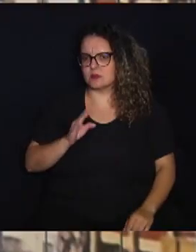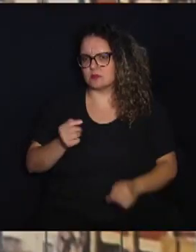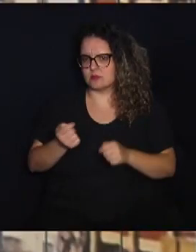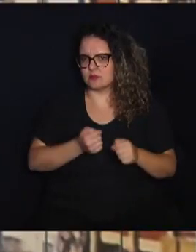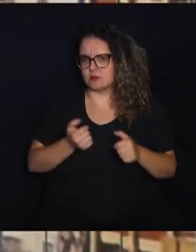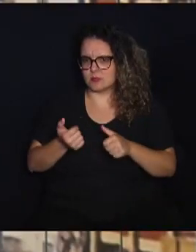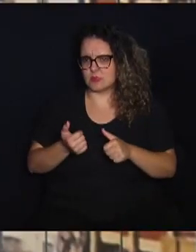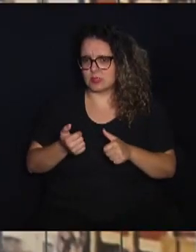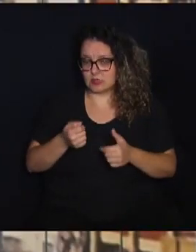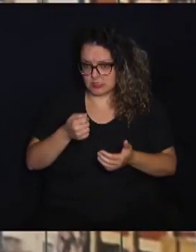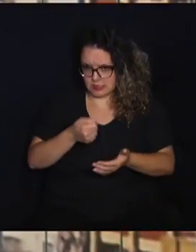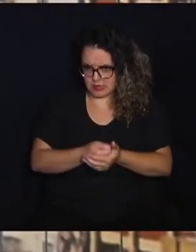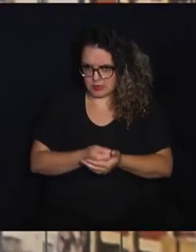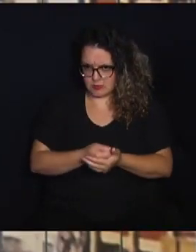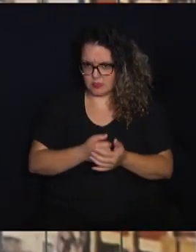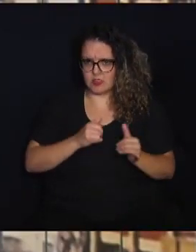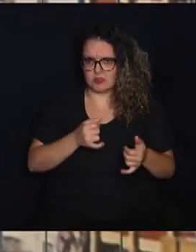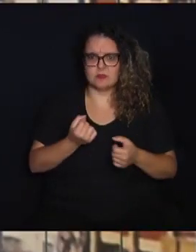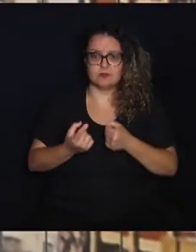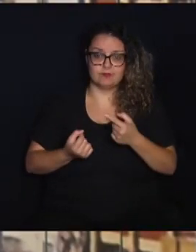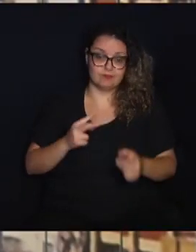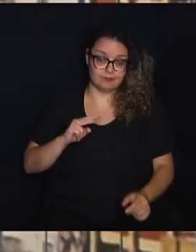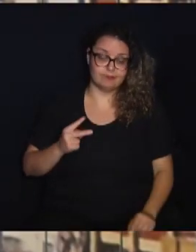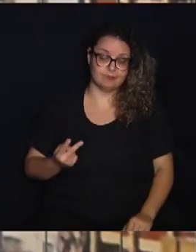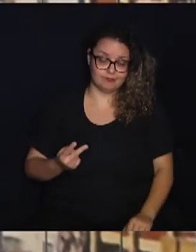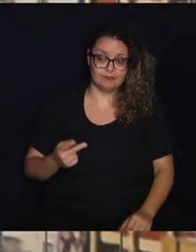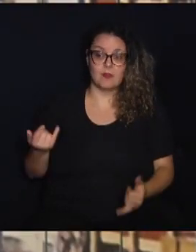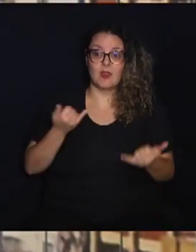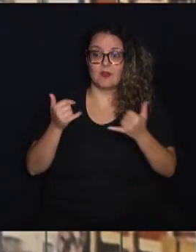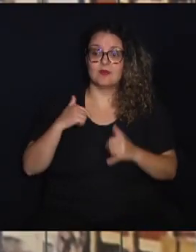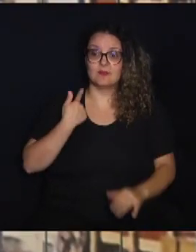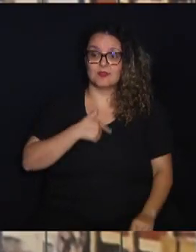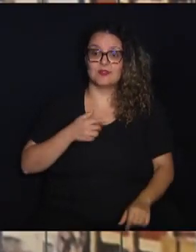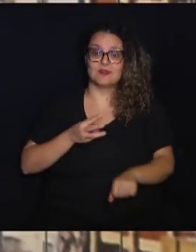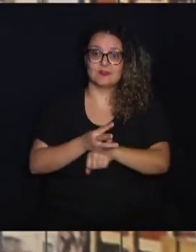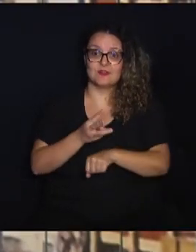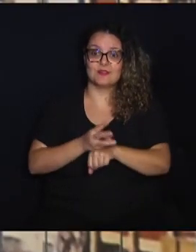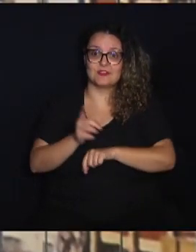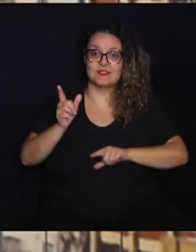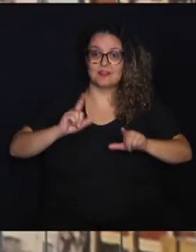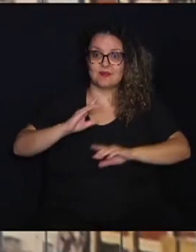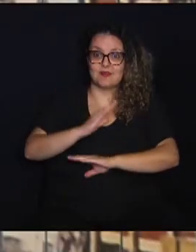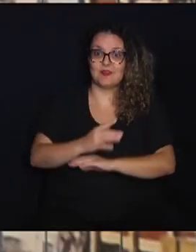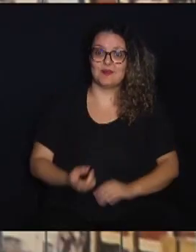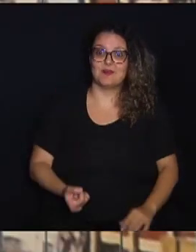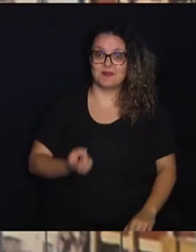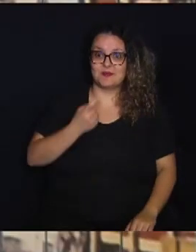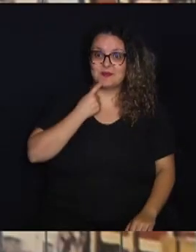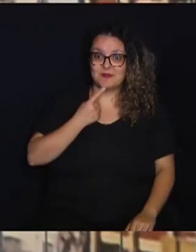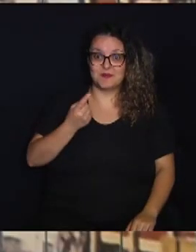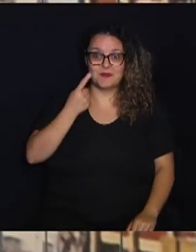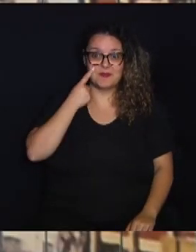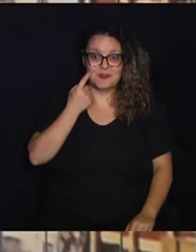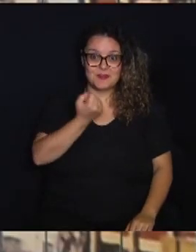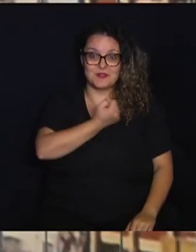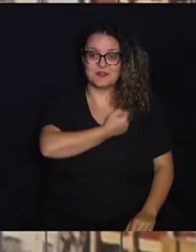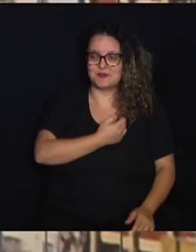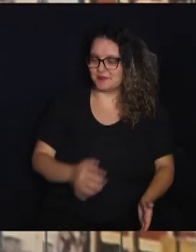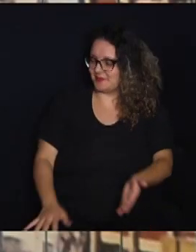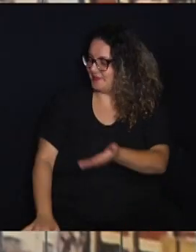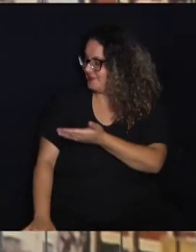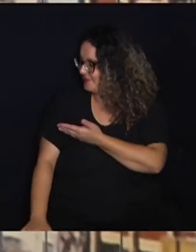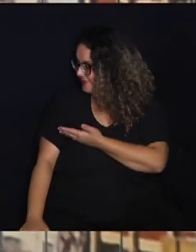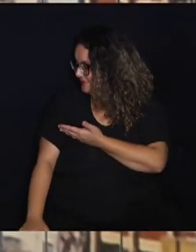Está cumprindo? Já desistiu alguma vez? Conta pra gente aqui no WhatsApp da TV Câmara Campinas, no 19